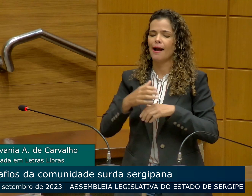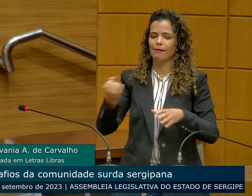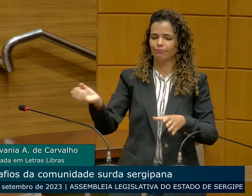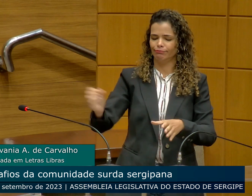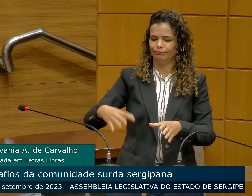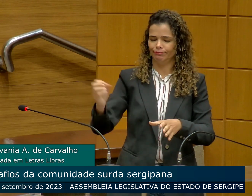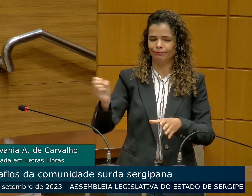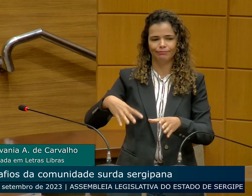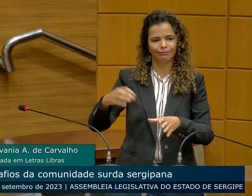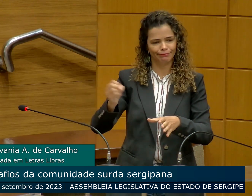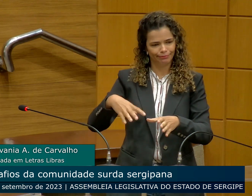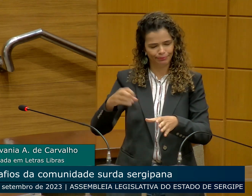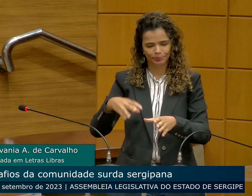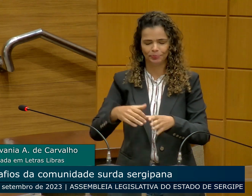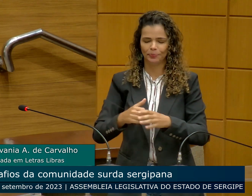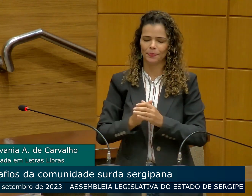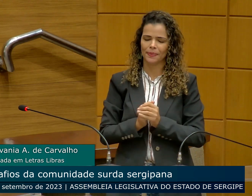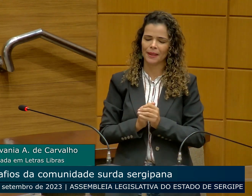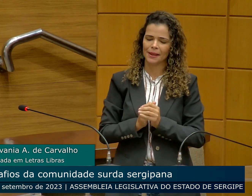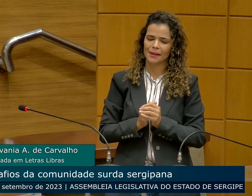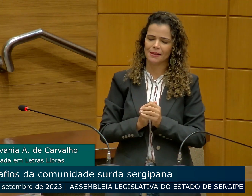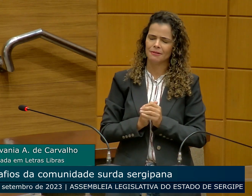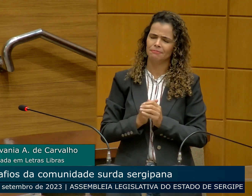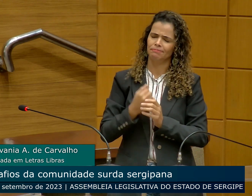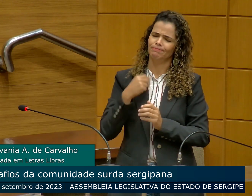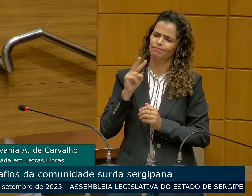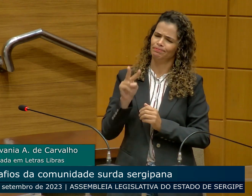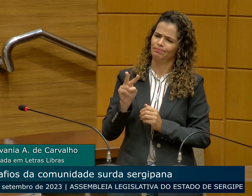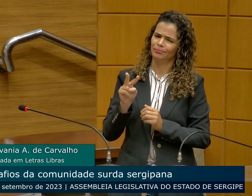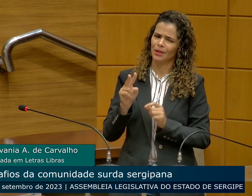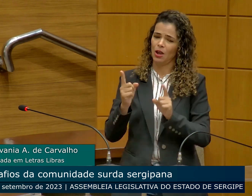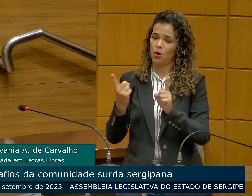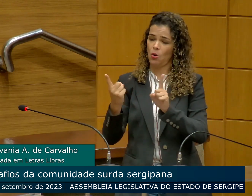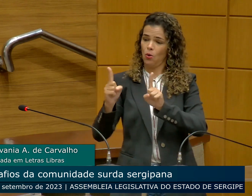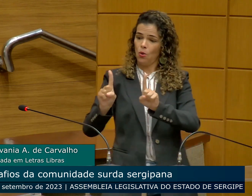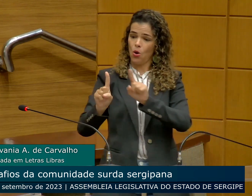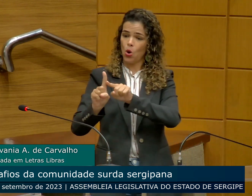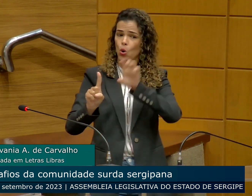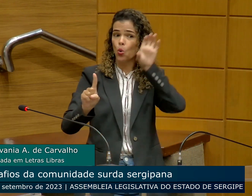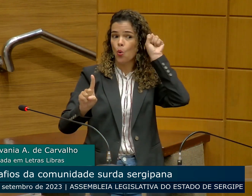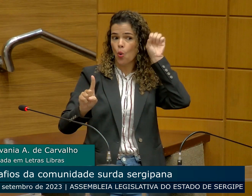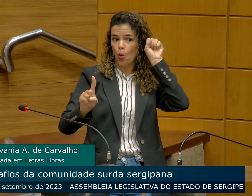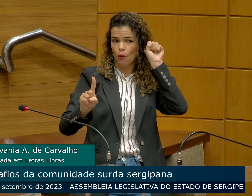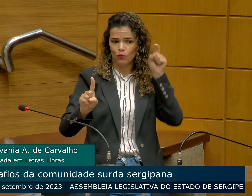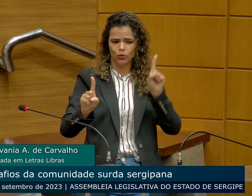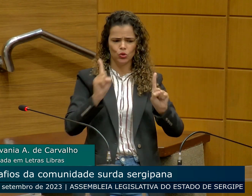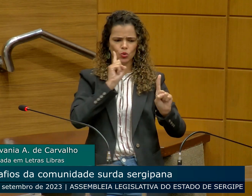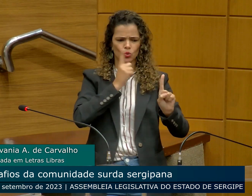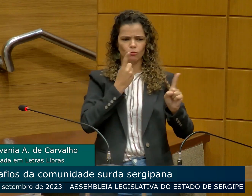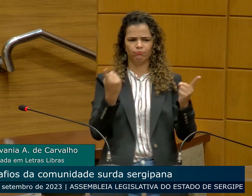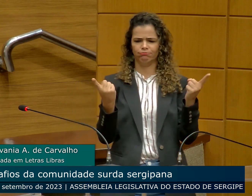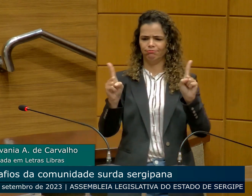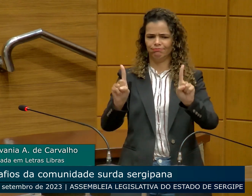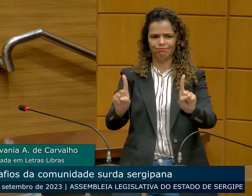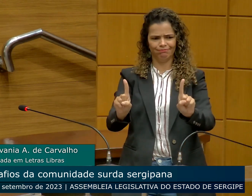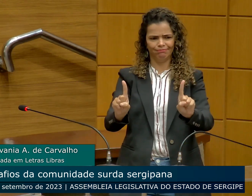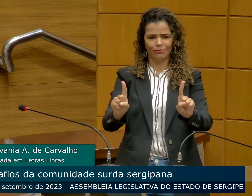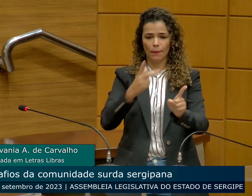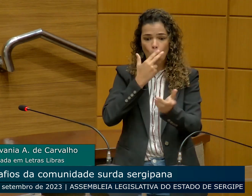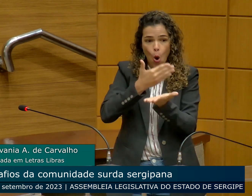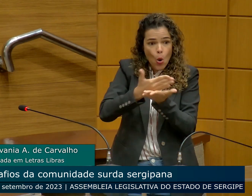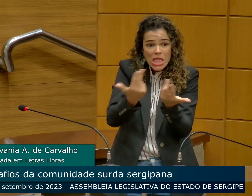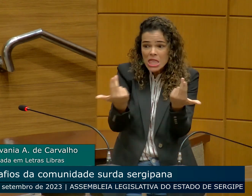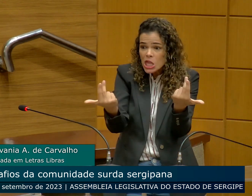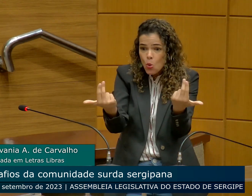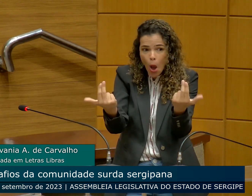essa, se inserindo no mercado. E aí um ouvinte e um